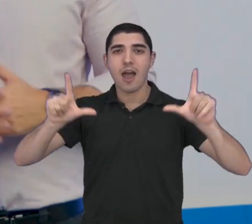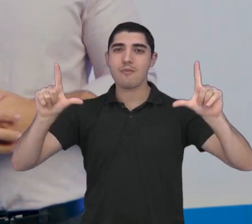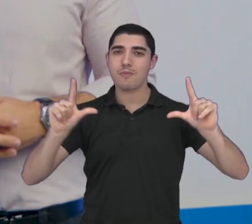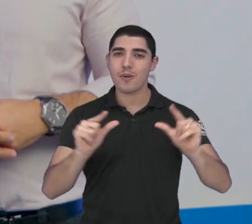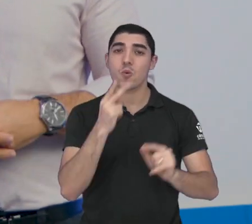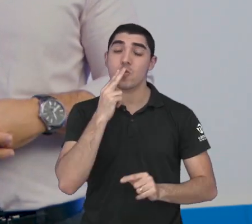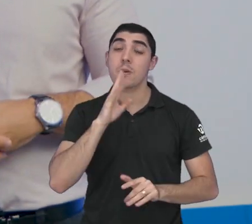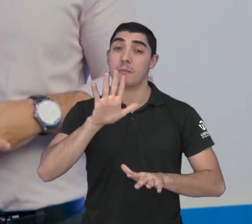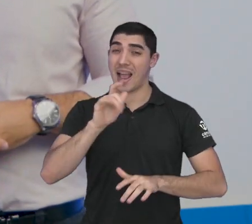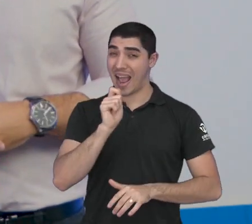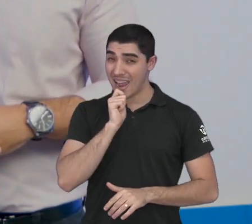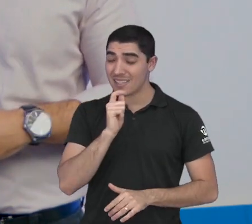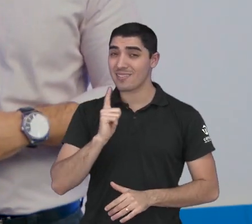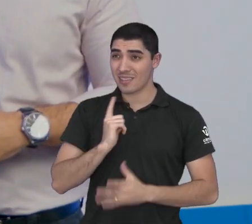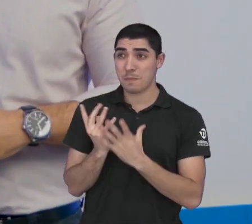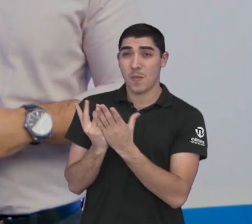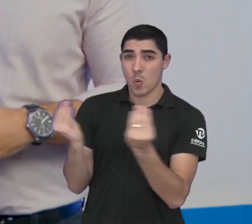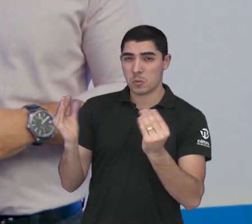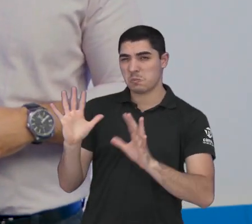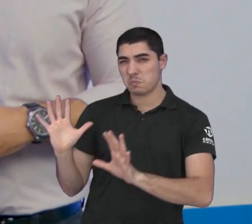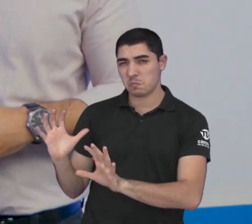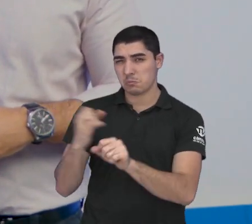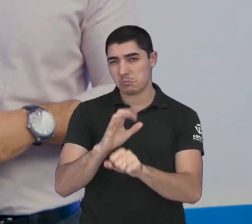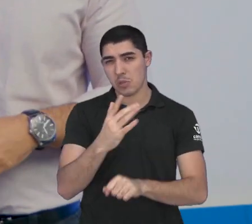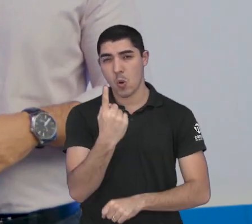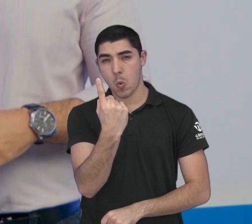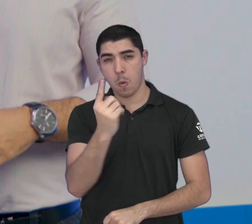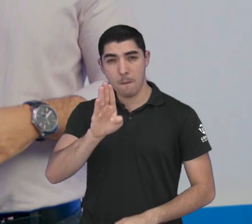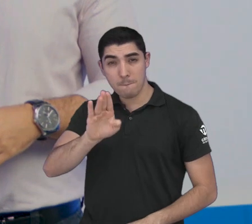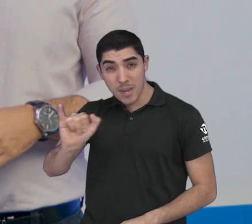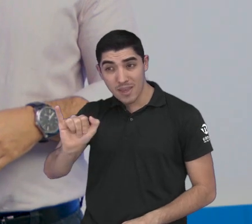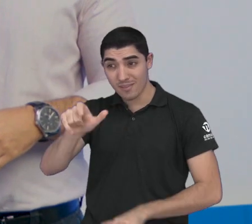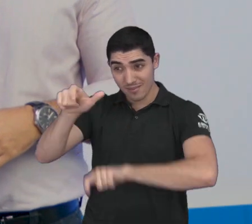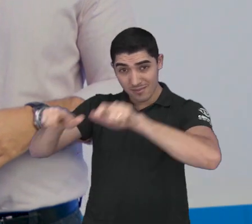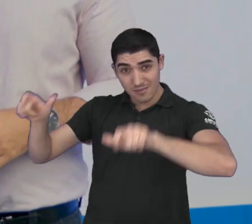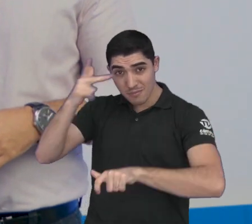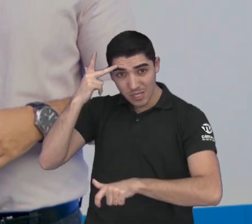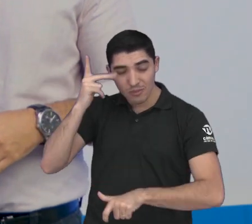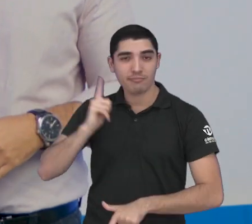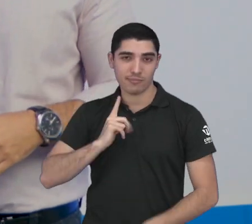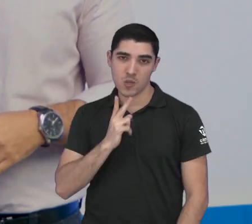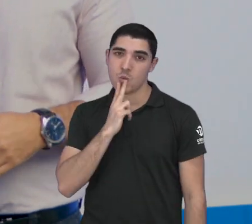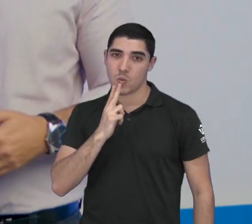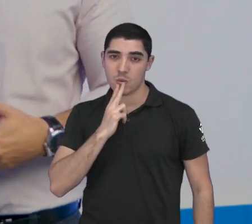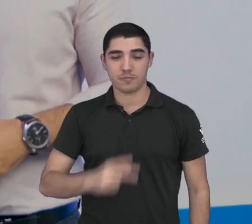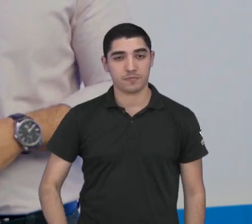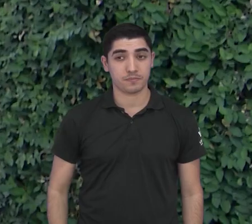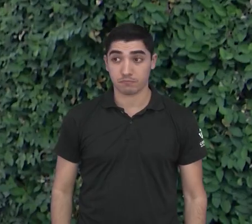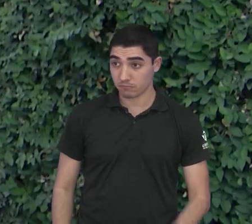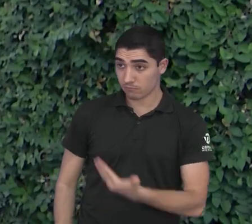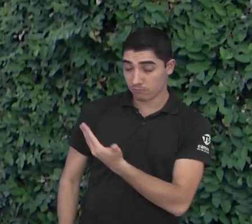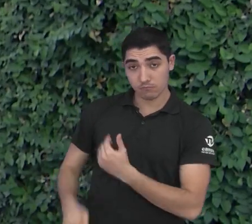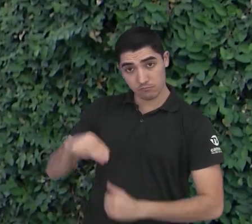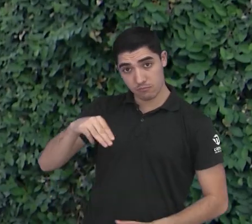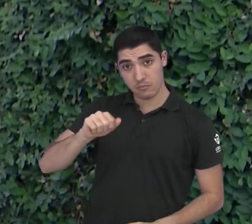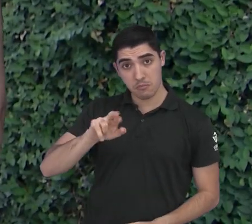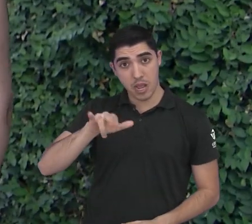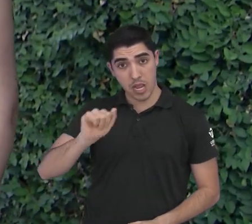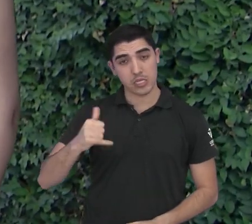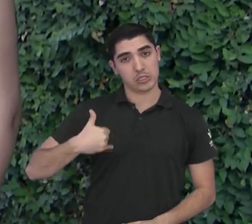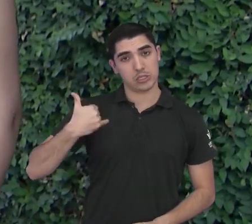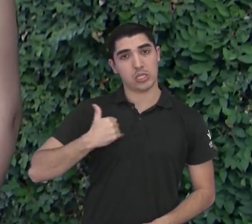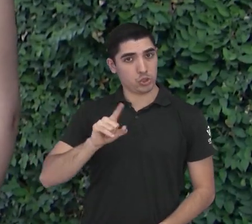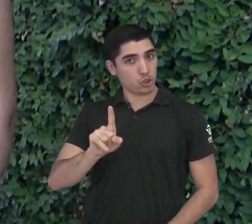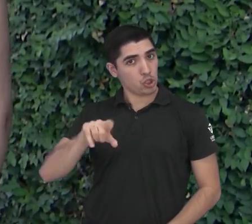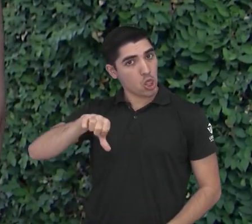mas os dados ainda são preocupantes. Estima-se que mais de 1 bilhão de pessoas são fumantes. A Maria Eduarda